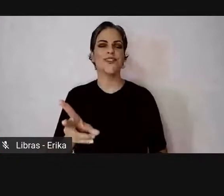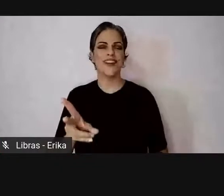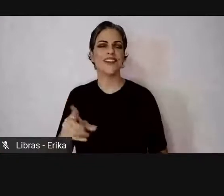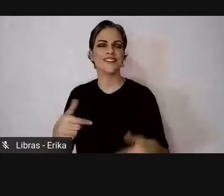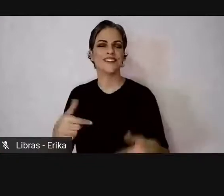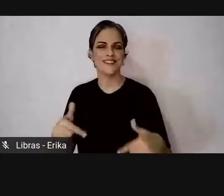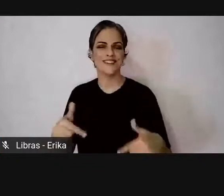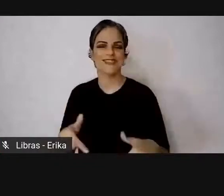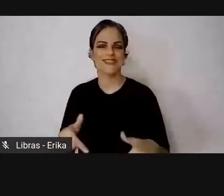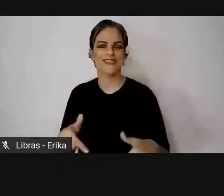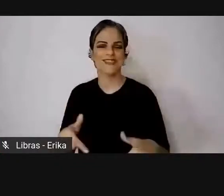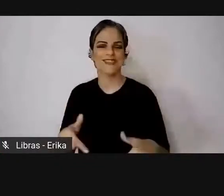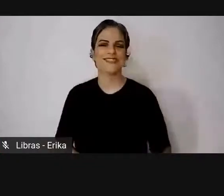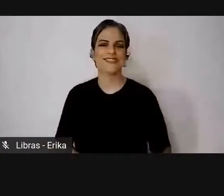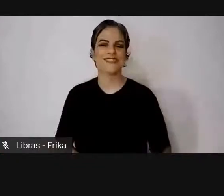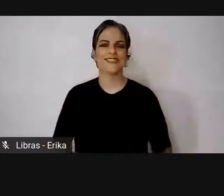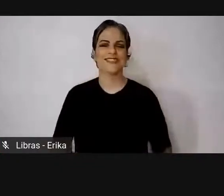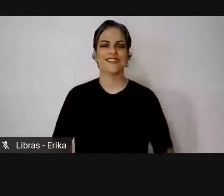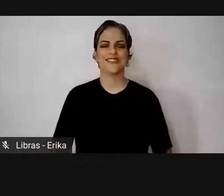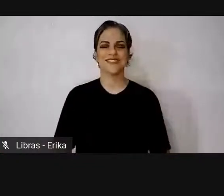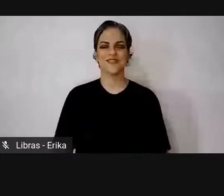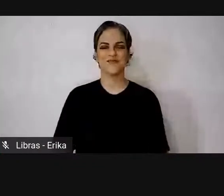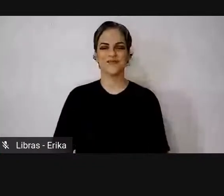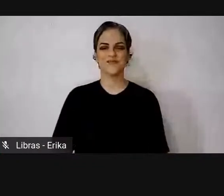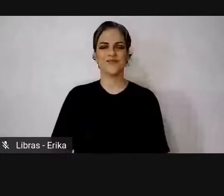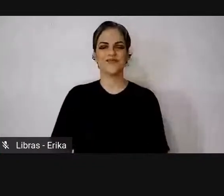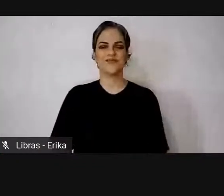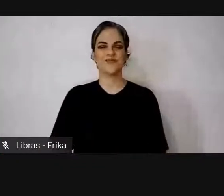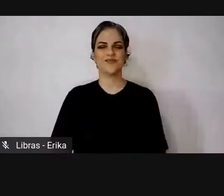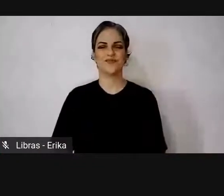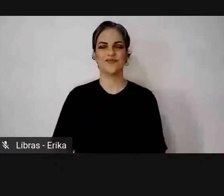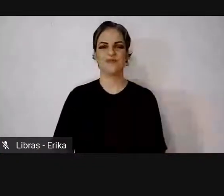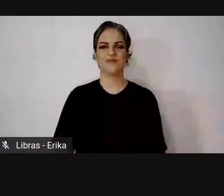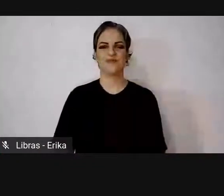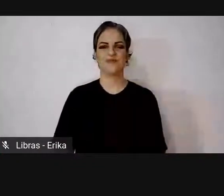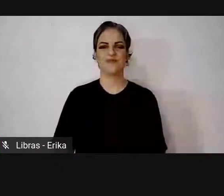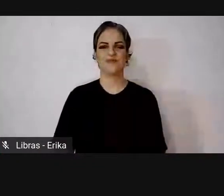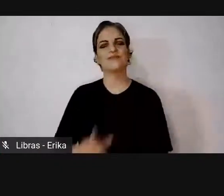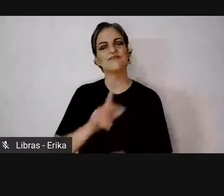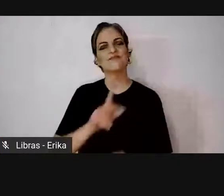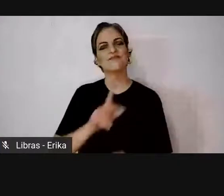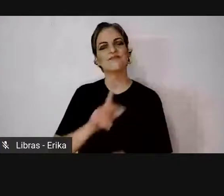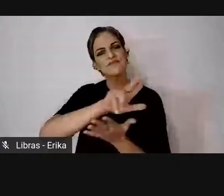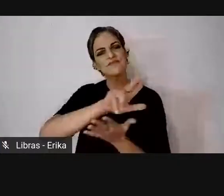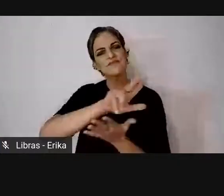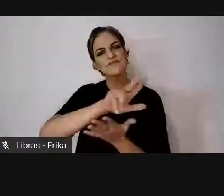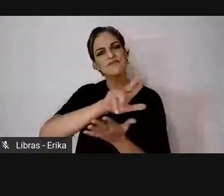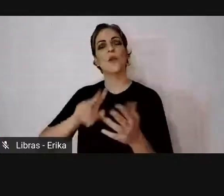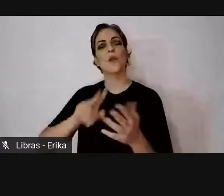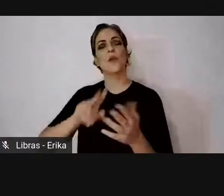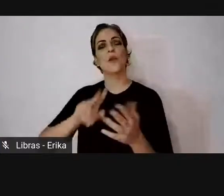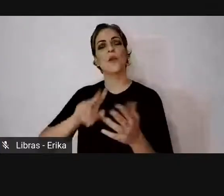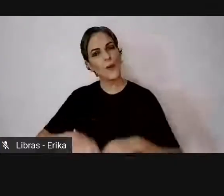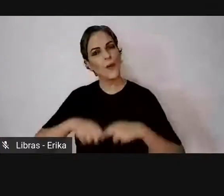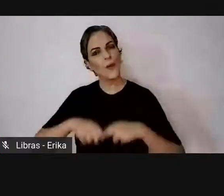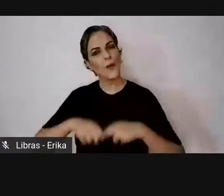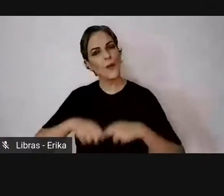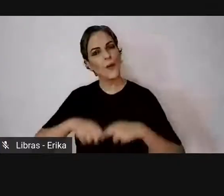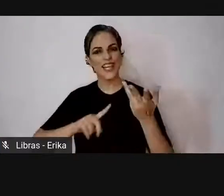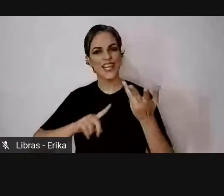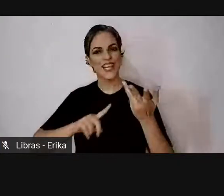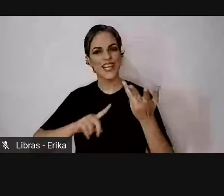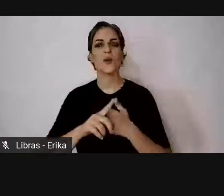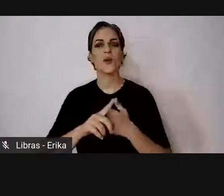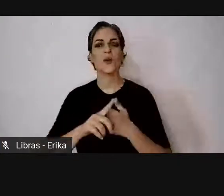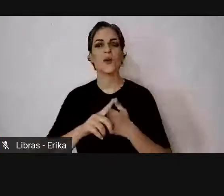Por conta dessas coisas todas, né, meu trabalho de pesquisa não tinha nada a ver com tradução, meu